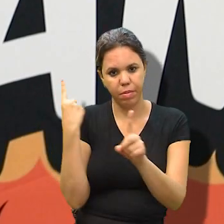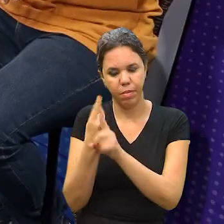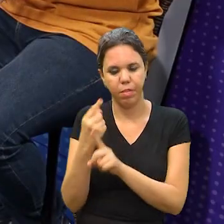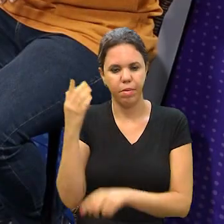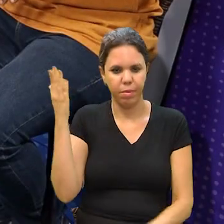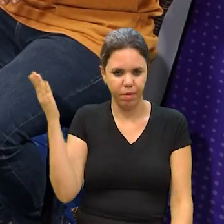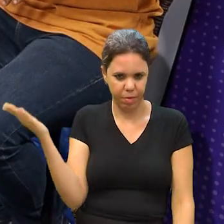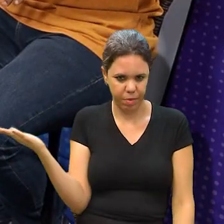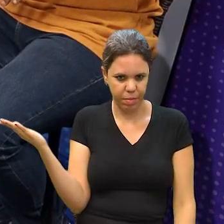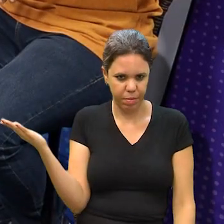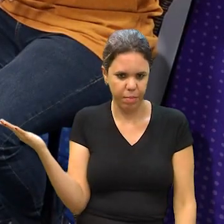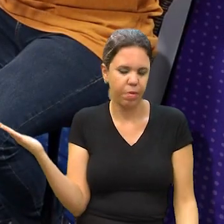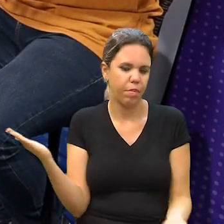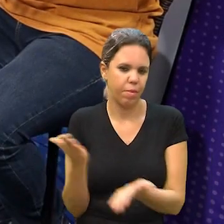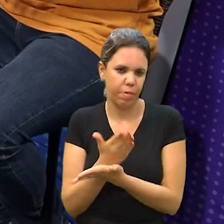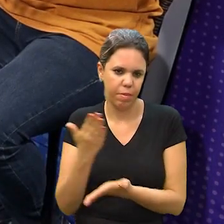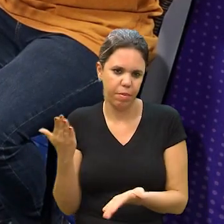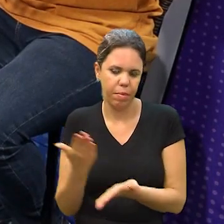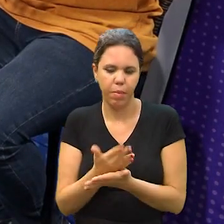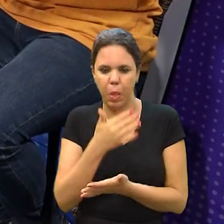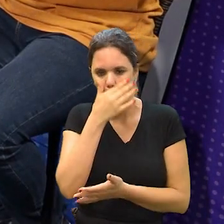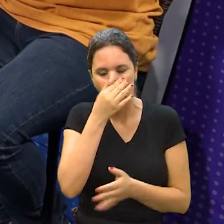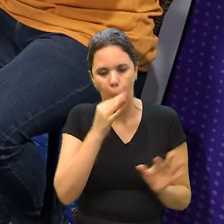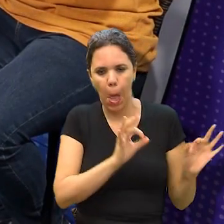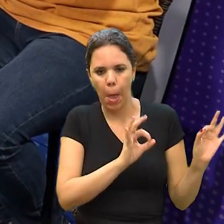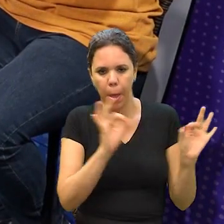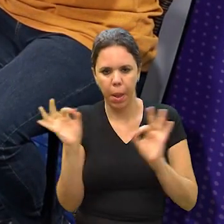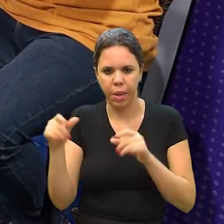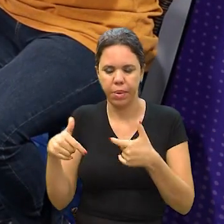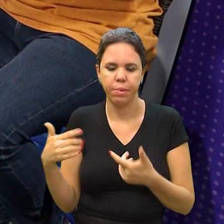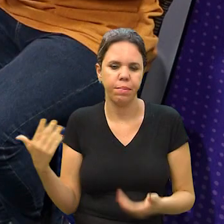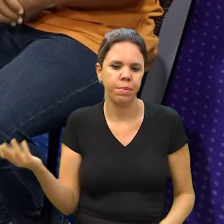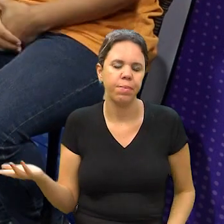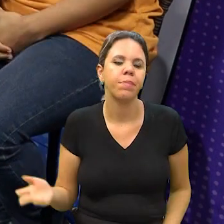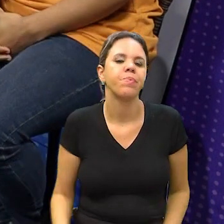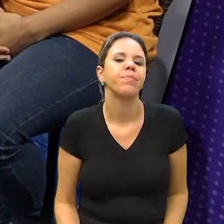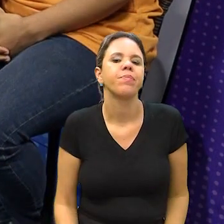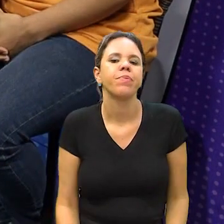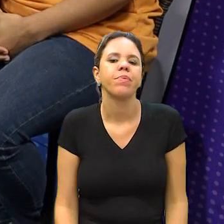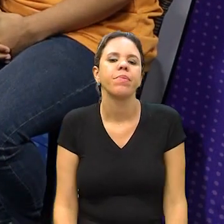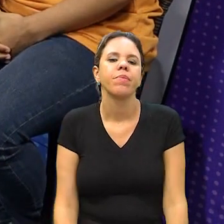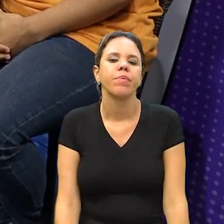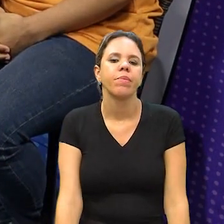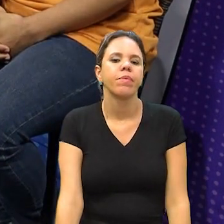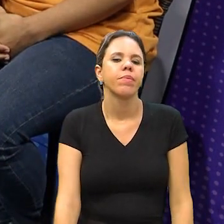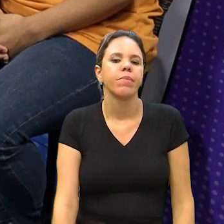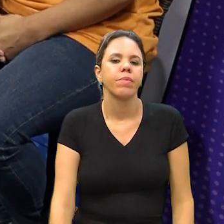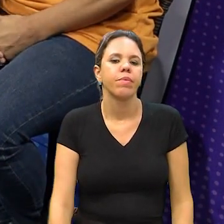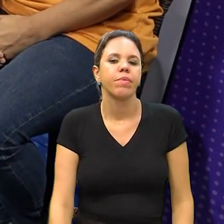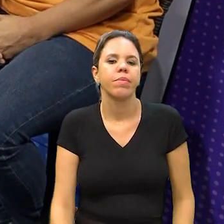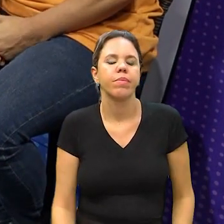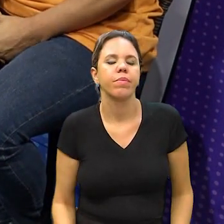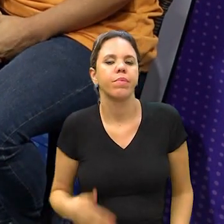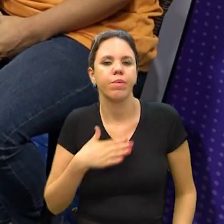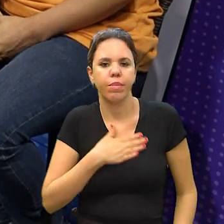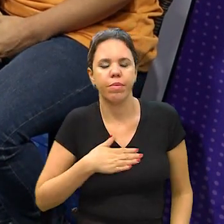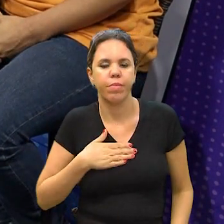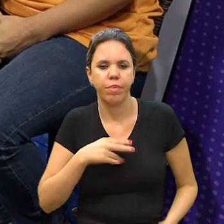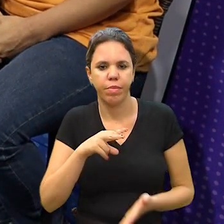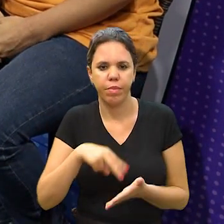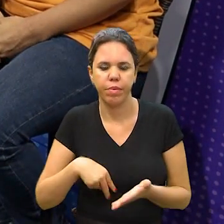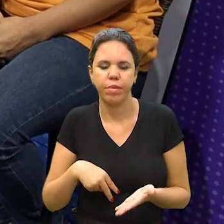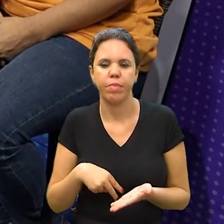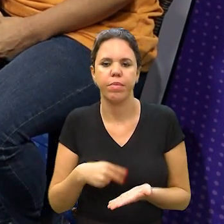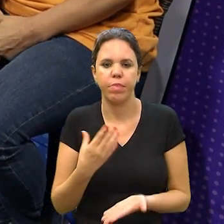faz para encontrar o livro, encontrar e acompanhar o seu trabalho. Vivian? Então, se você gosta de